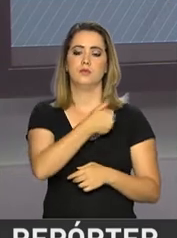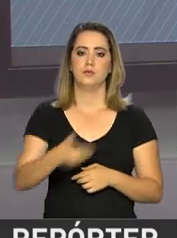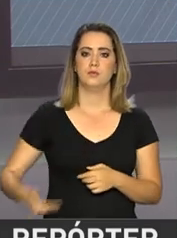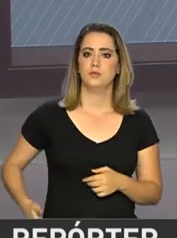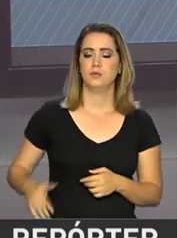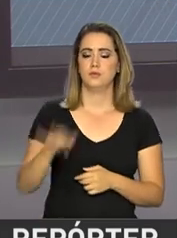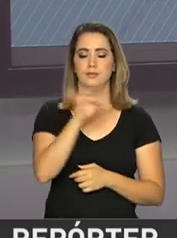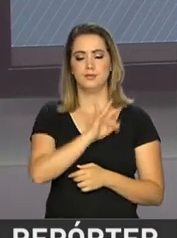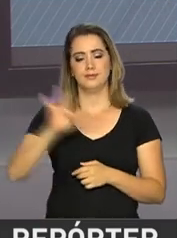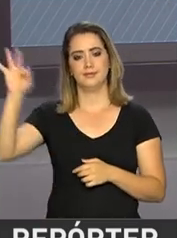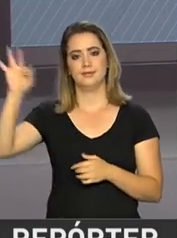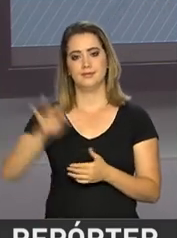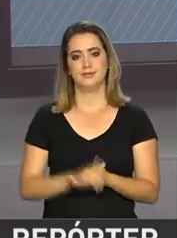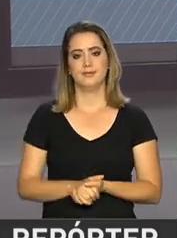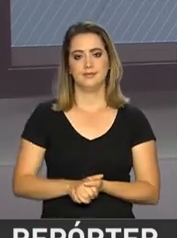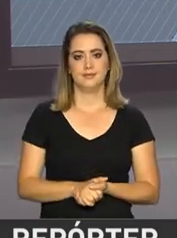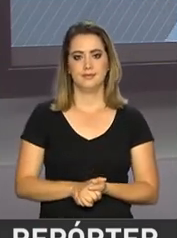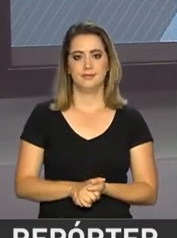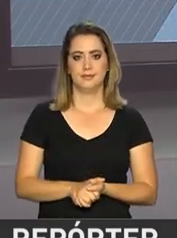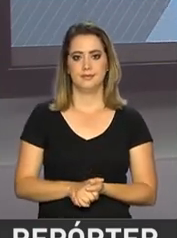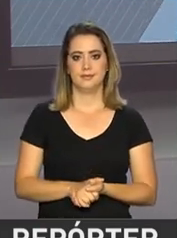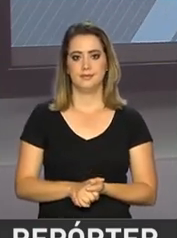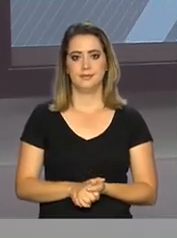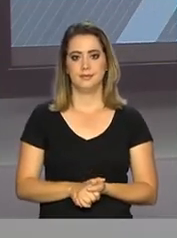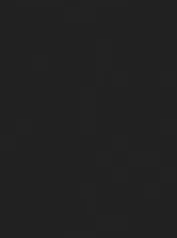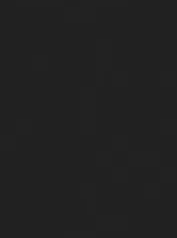nbr a tv do governo federal